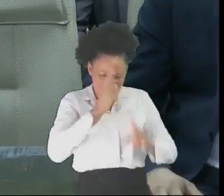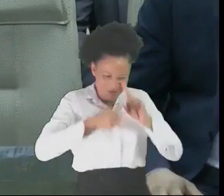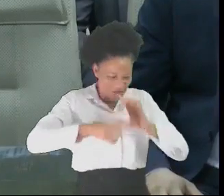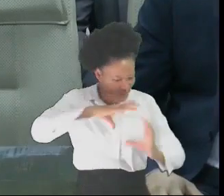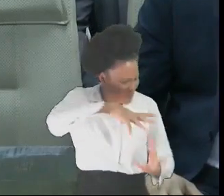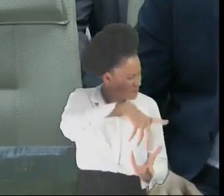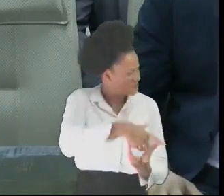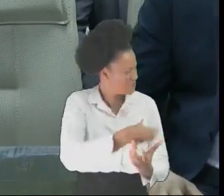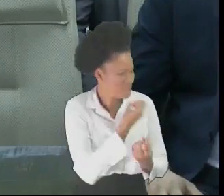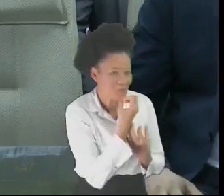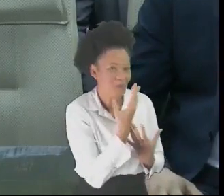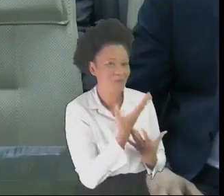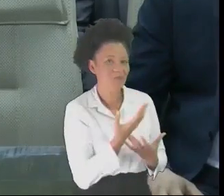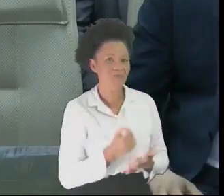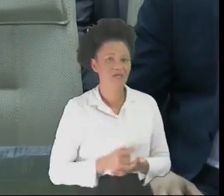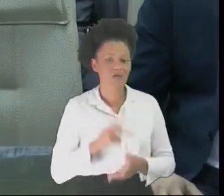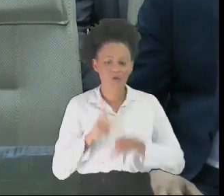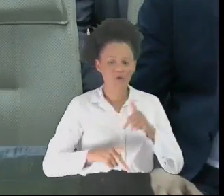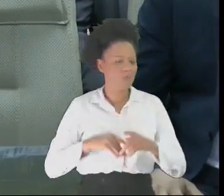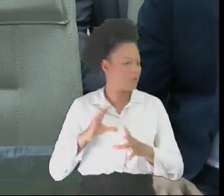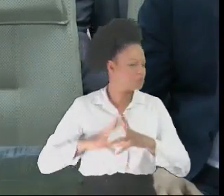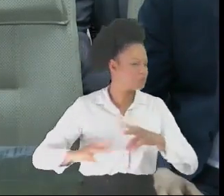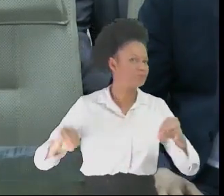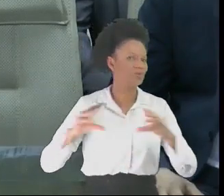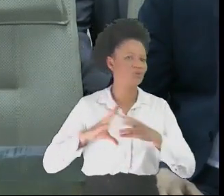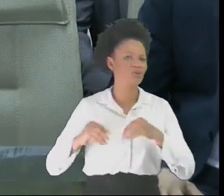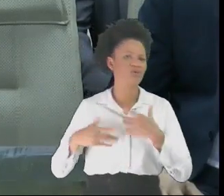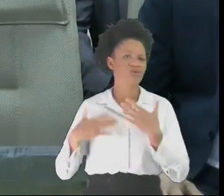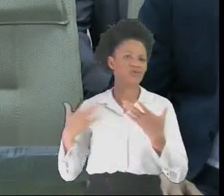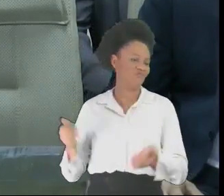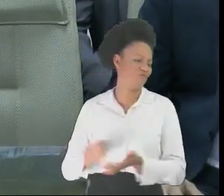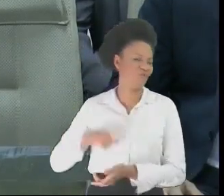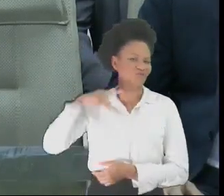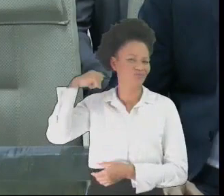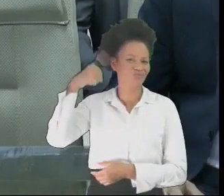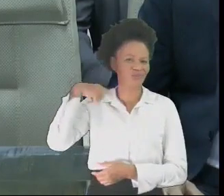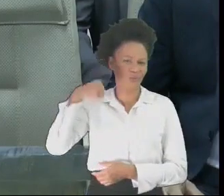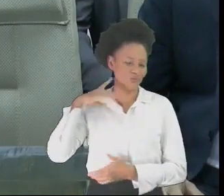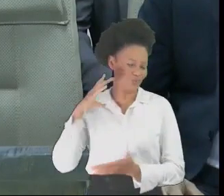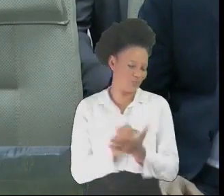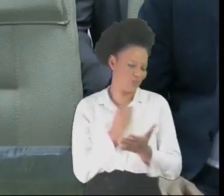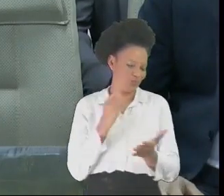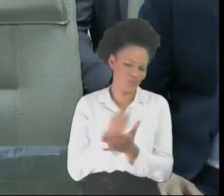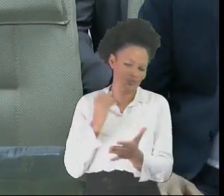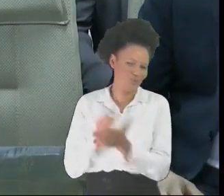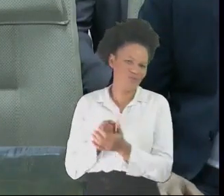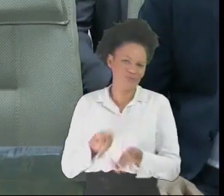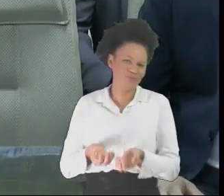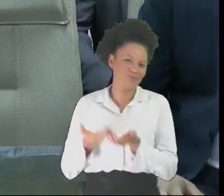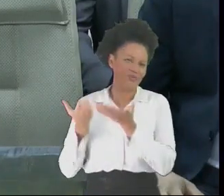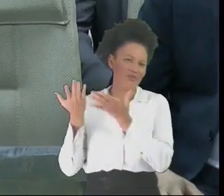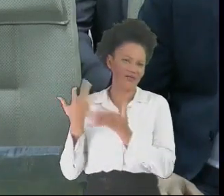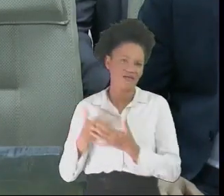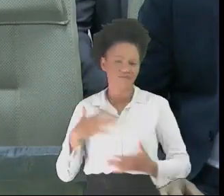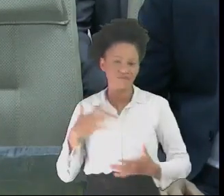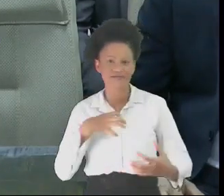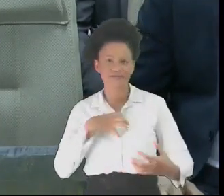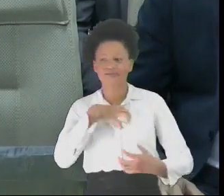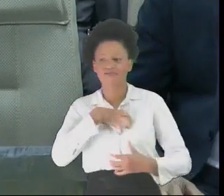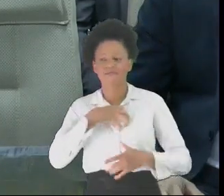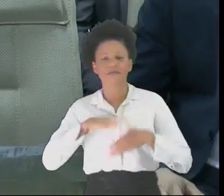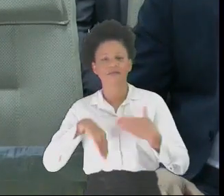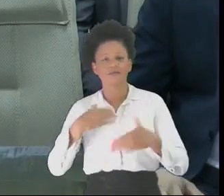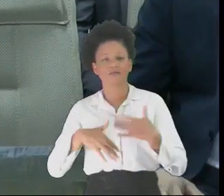mais tempo. E esse povo que desapareceu? Isso foi os doidos que desapareceram. No começo vai causar impacto, depois,